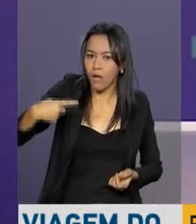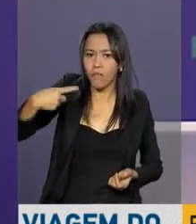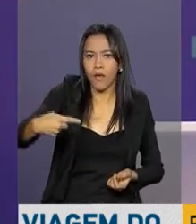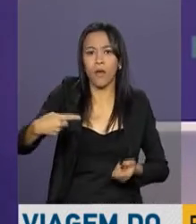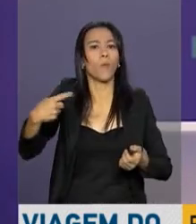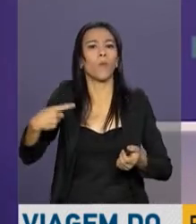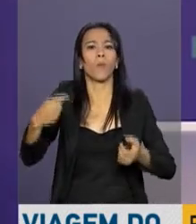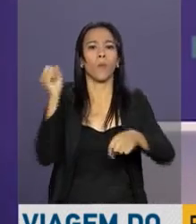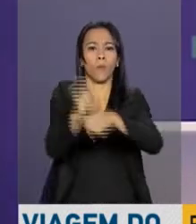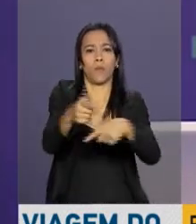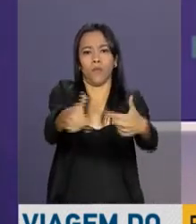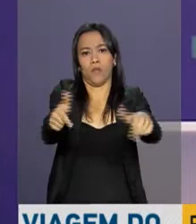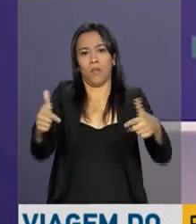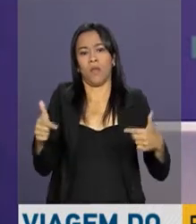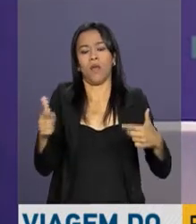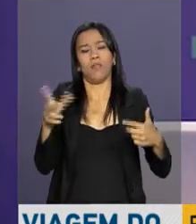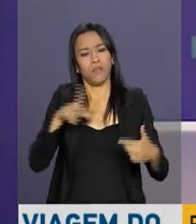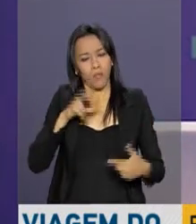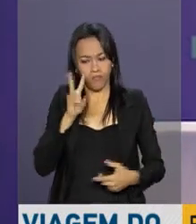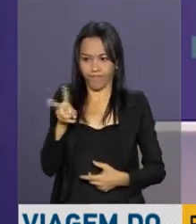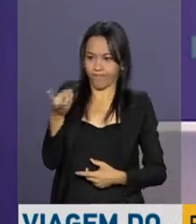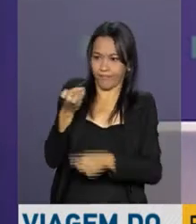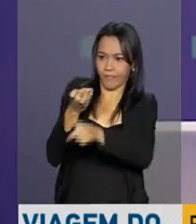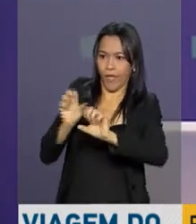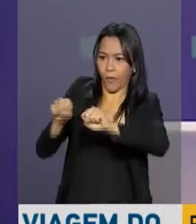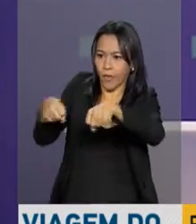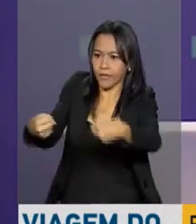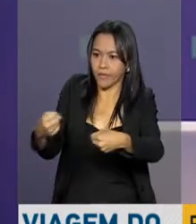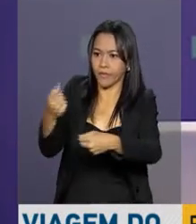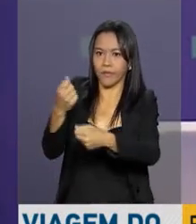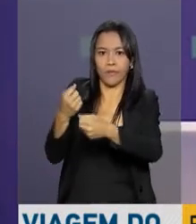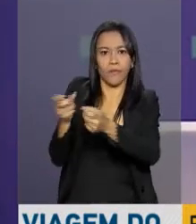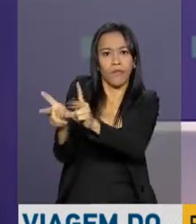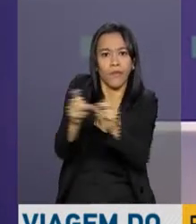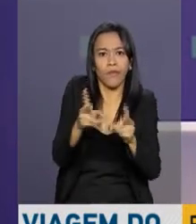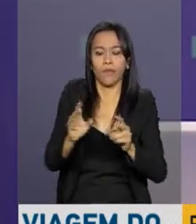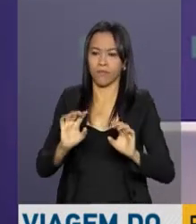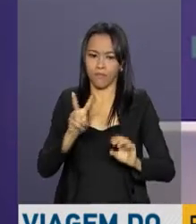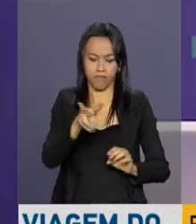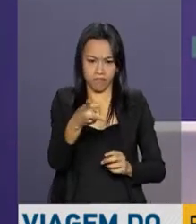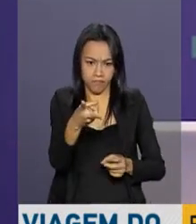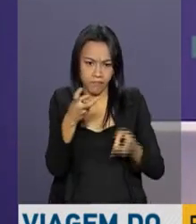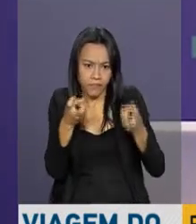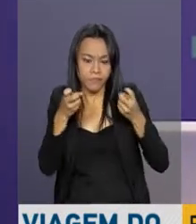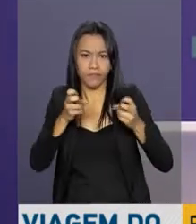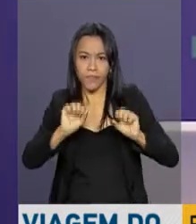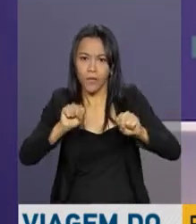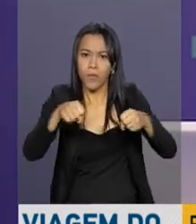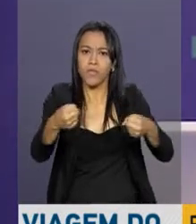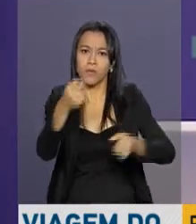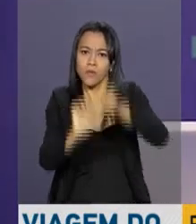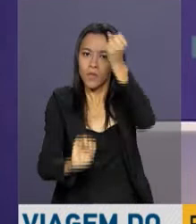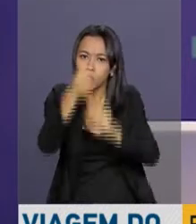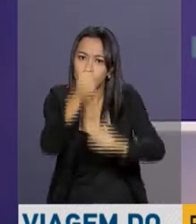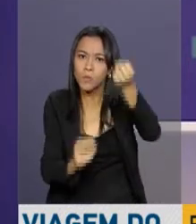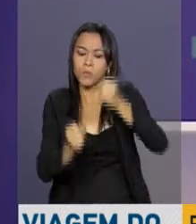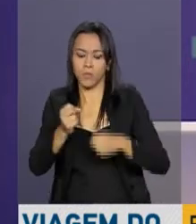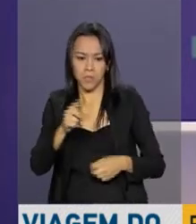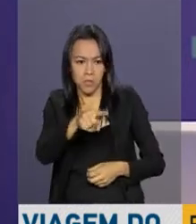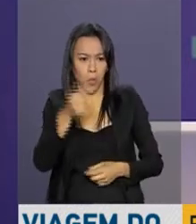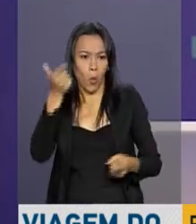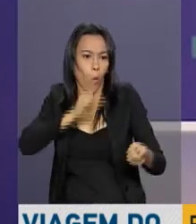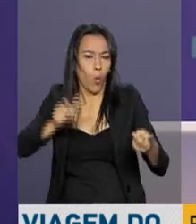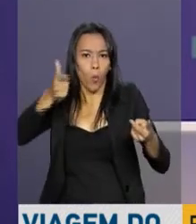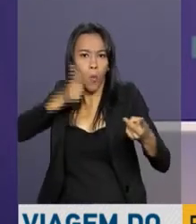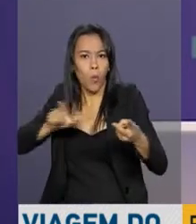empregos. Estamos vendo recuperação no comércio, na indústria, nós batemos recordes, como batemos recorde na